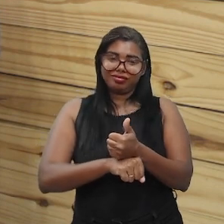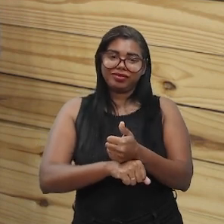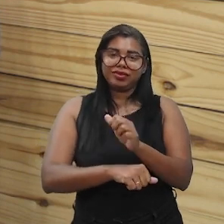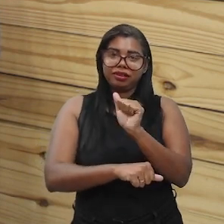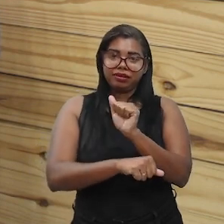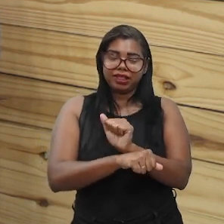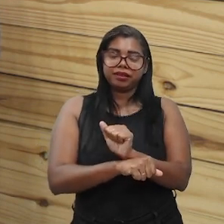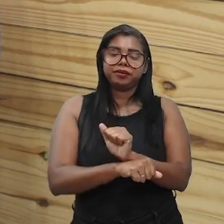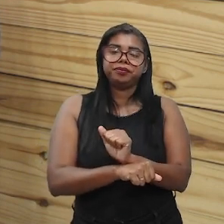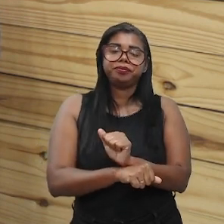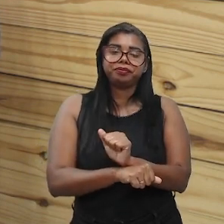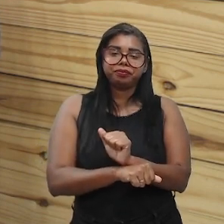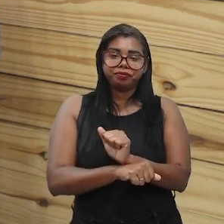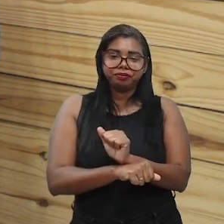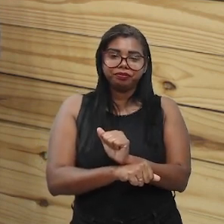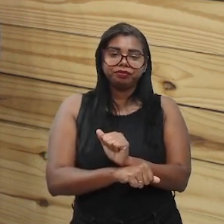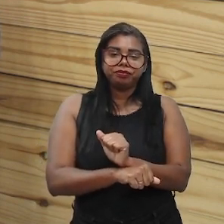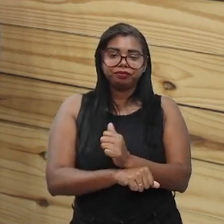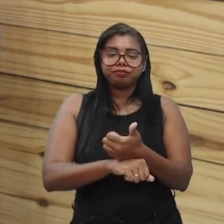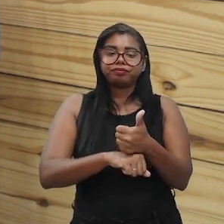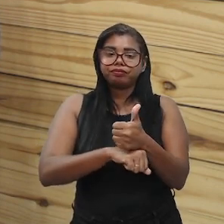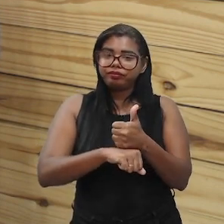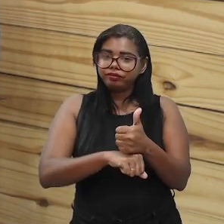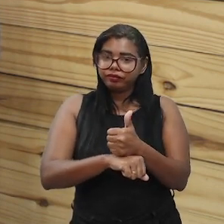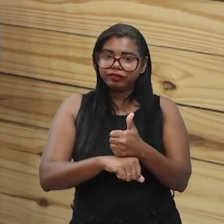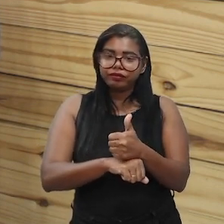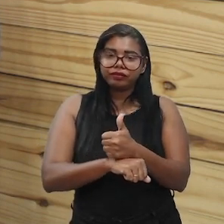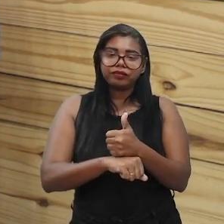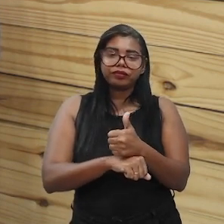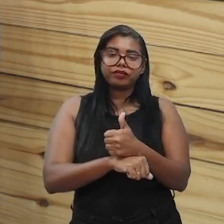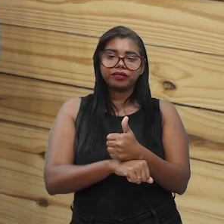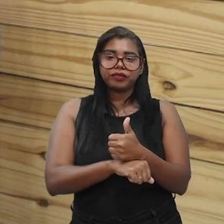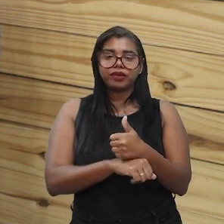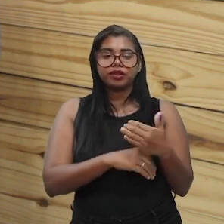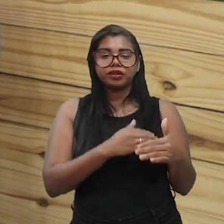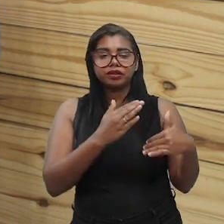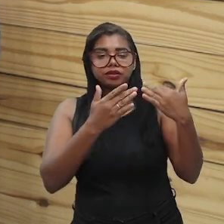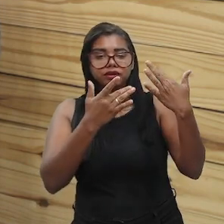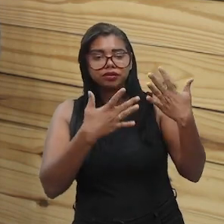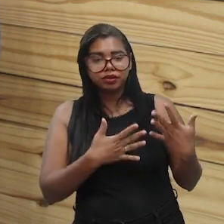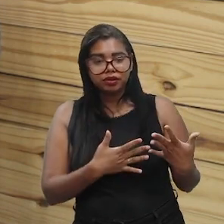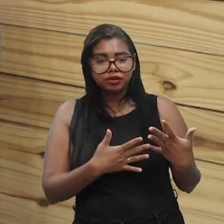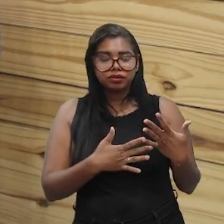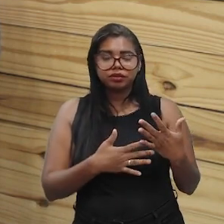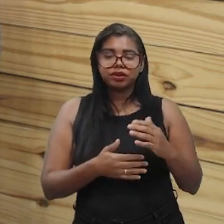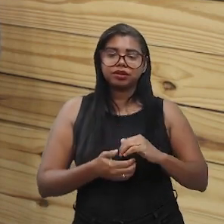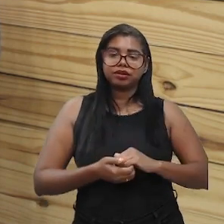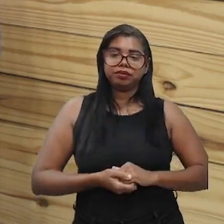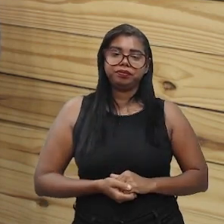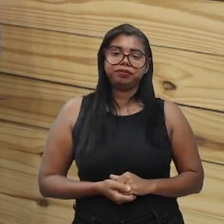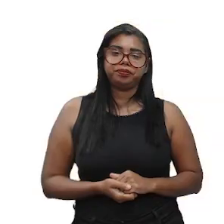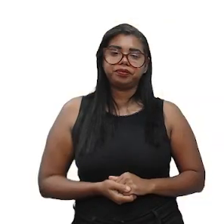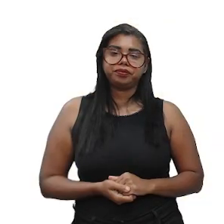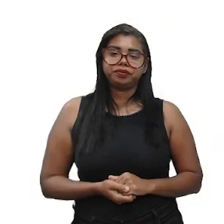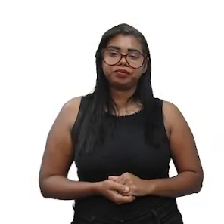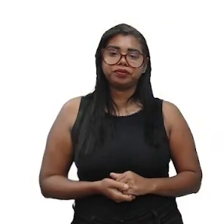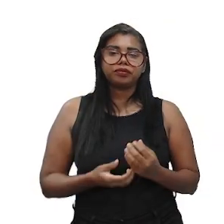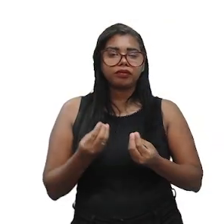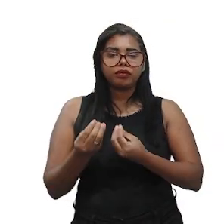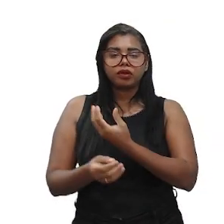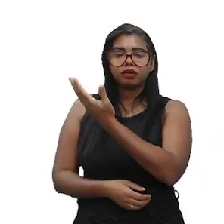estagnado naquela profissão, né? Que vai ser até algo que a gente vai falar um pouco agora. Muito então, bom, como lidar com